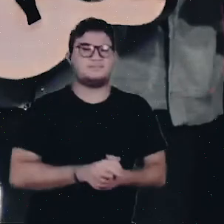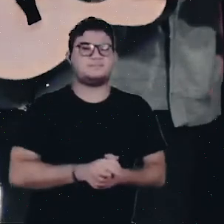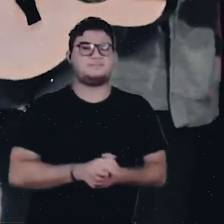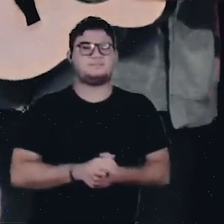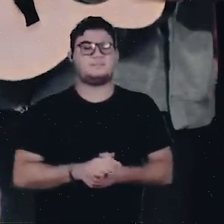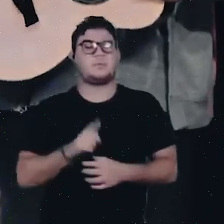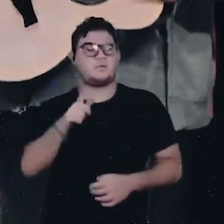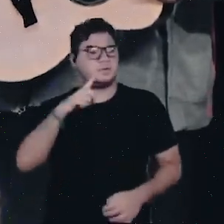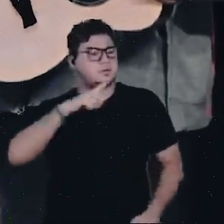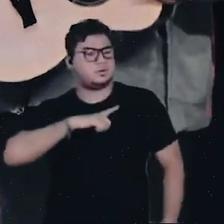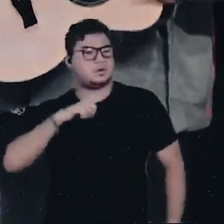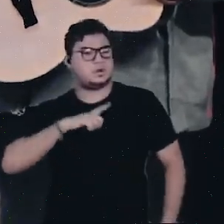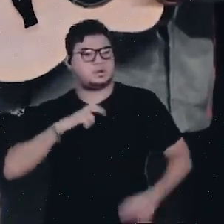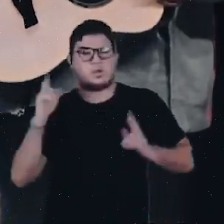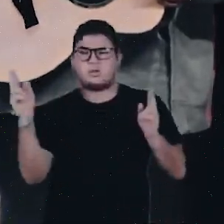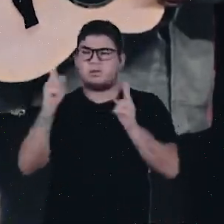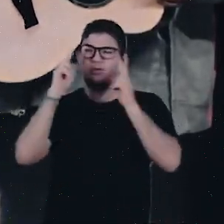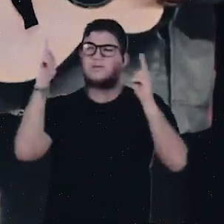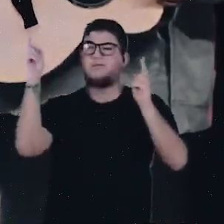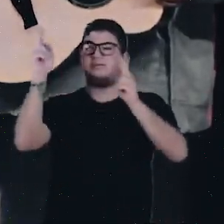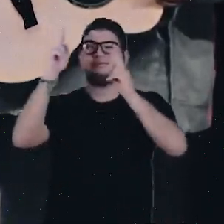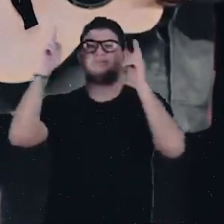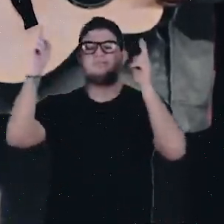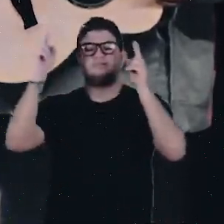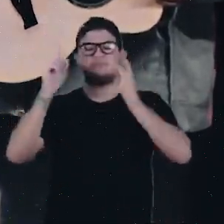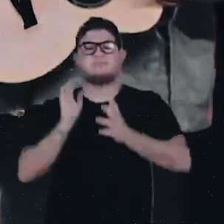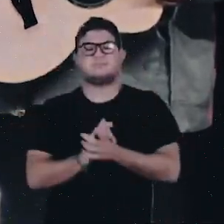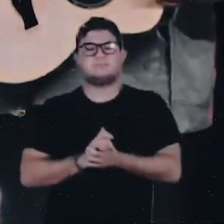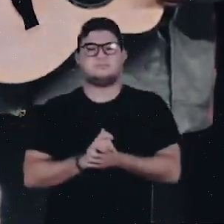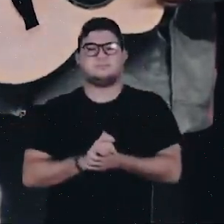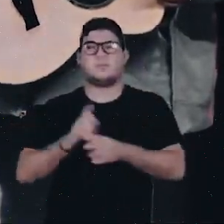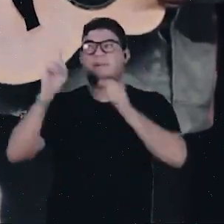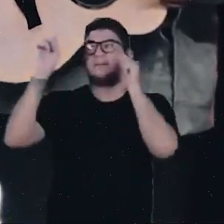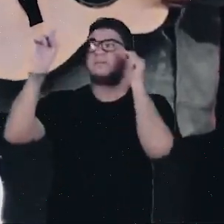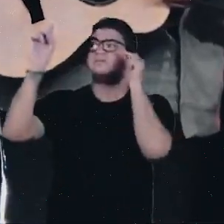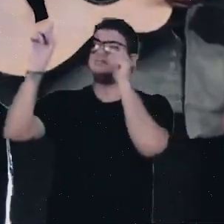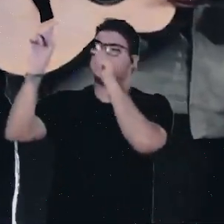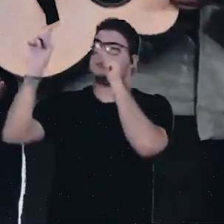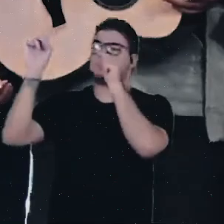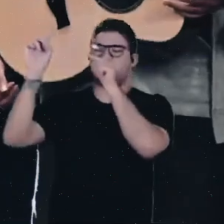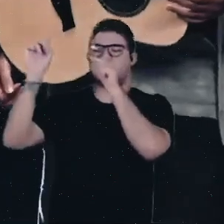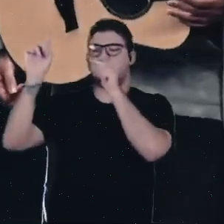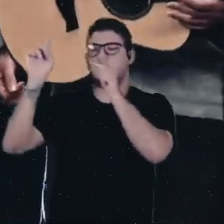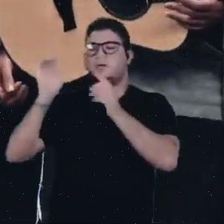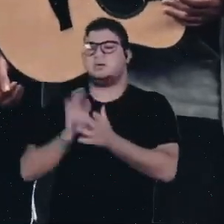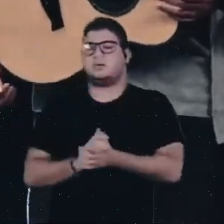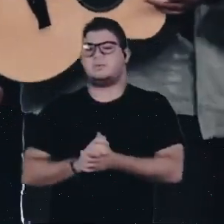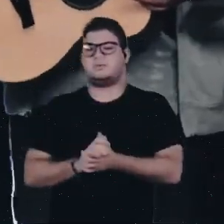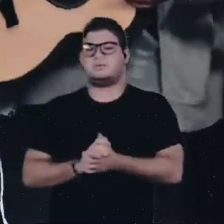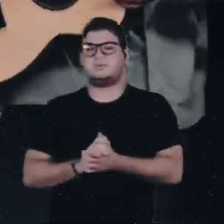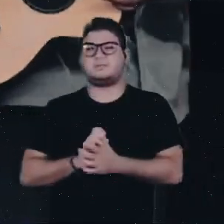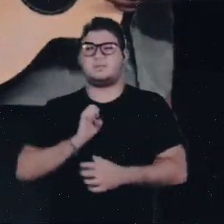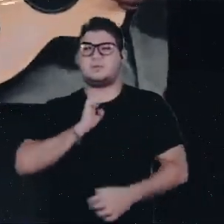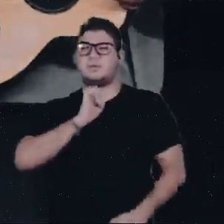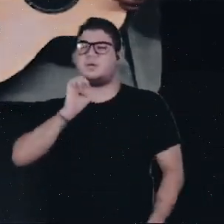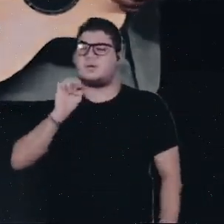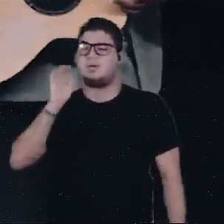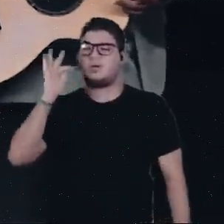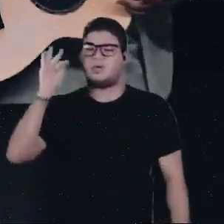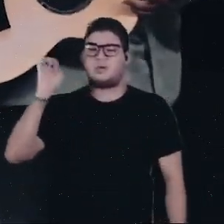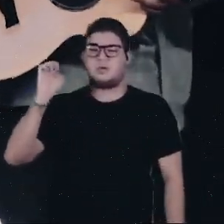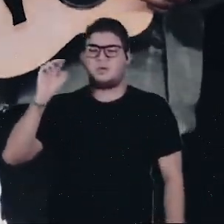Você tem valor pelo artista, criador da sua vida. Efésios 2:10 diz: